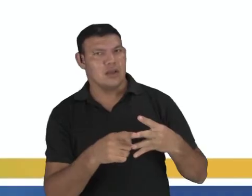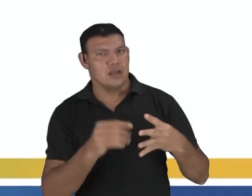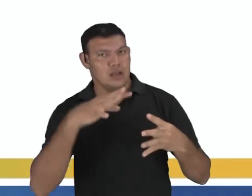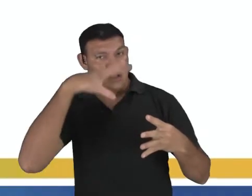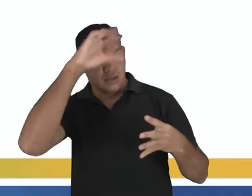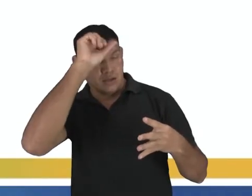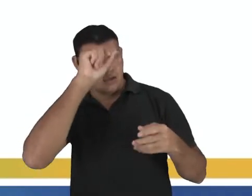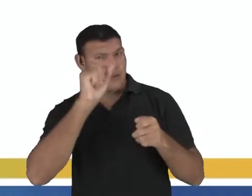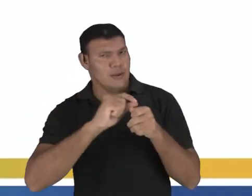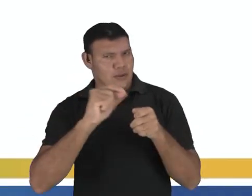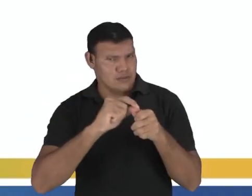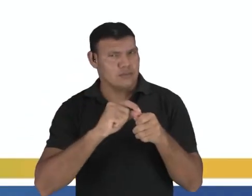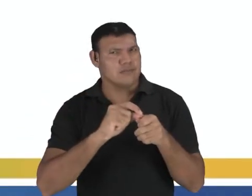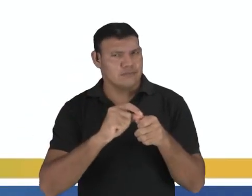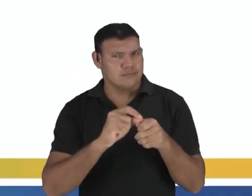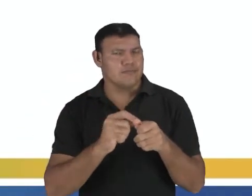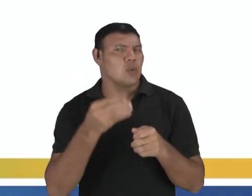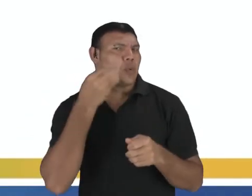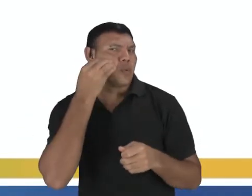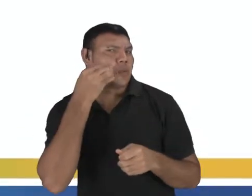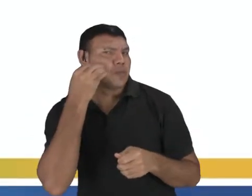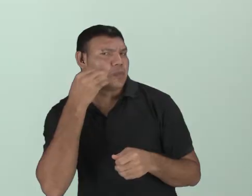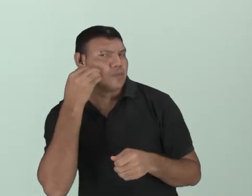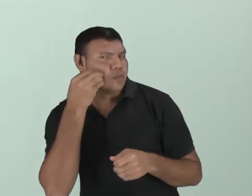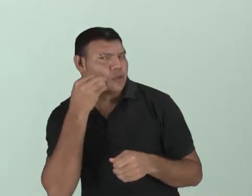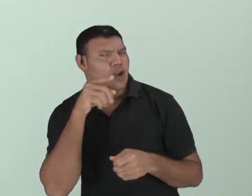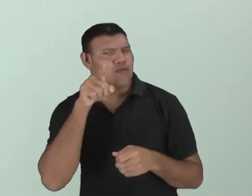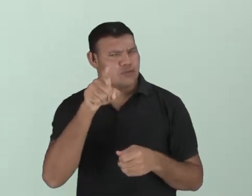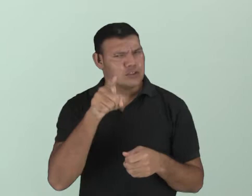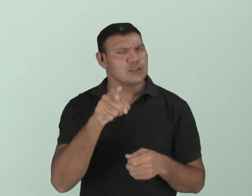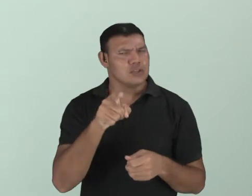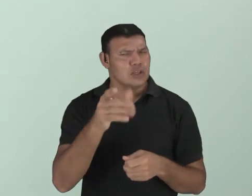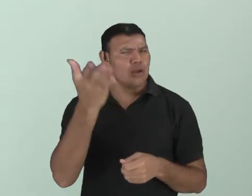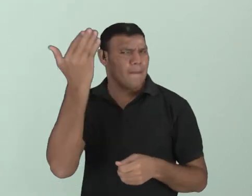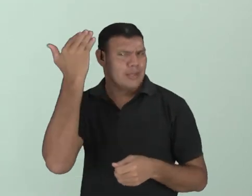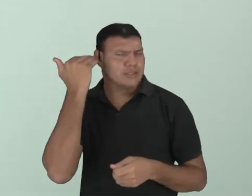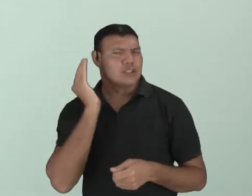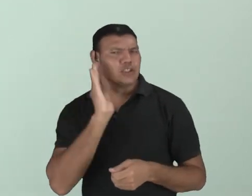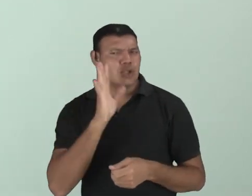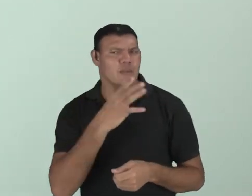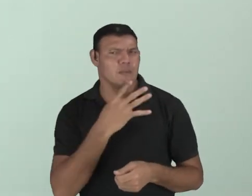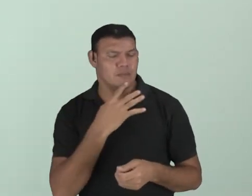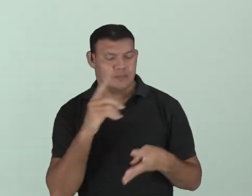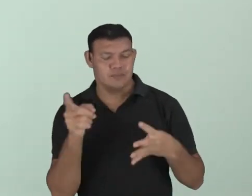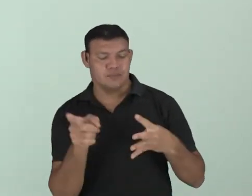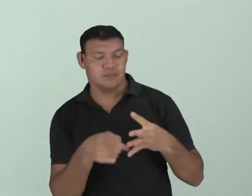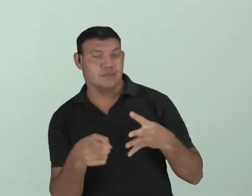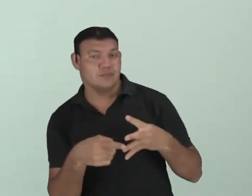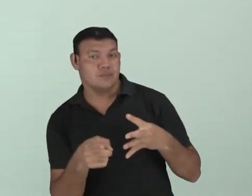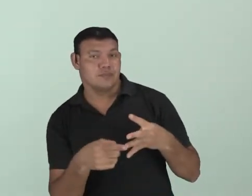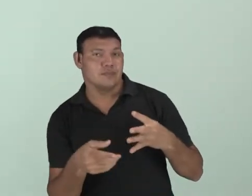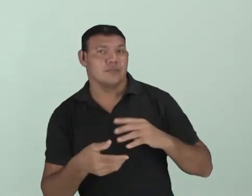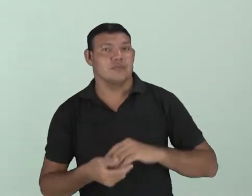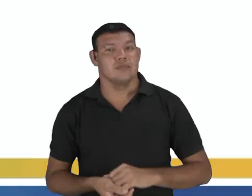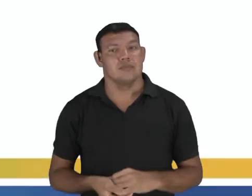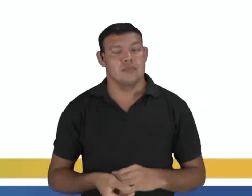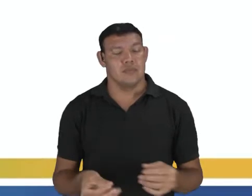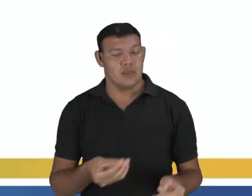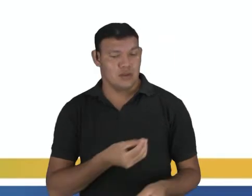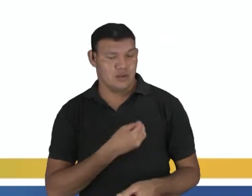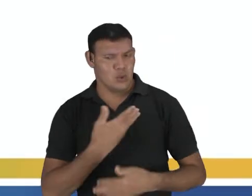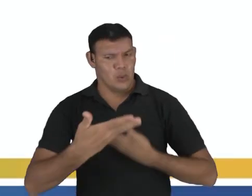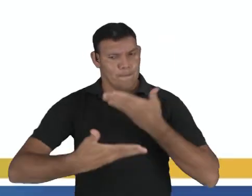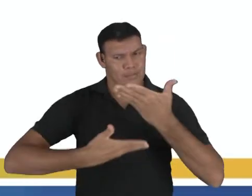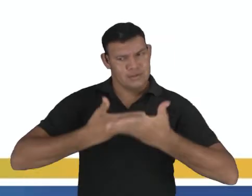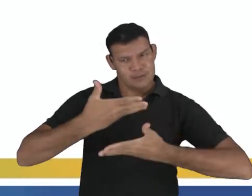mais ligado a um ato de experiência do que você já conheceu anteriormente. O terceiro tem a ver com